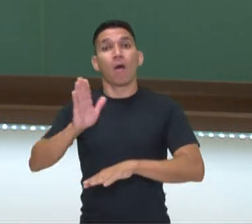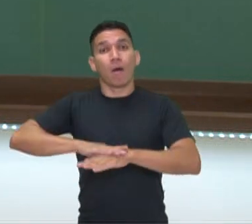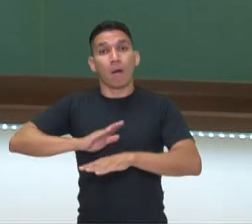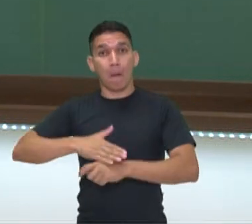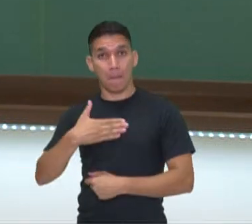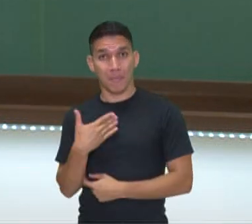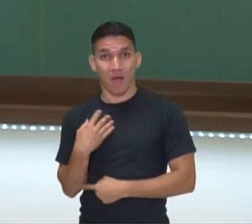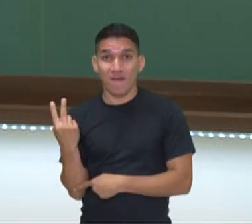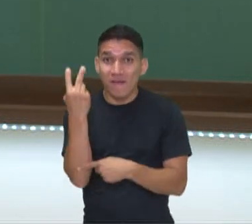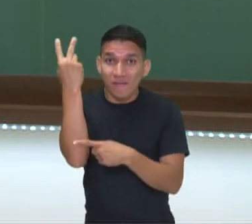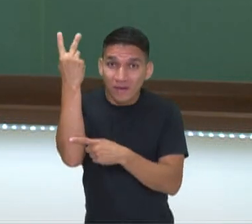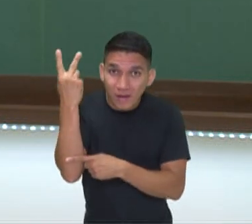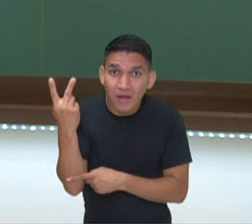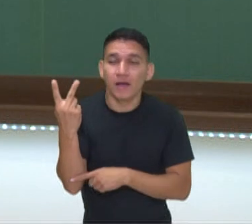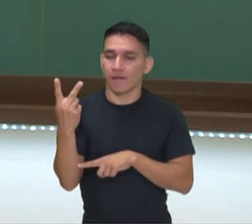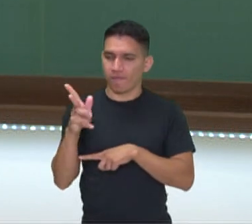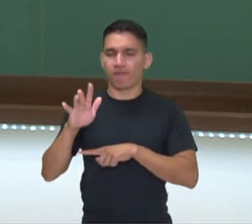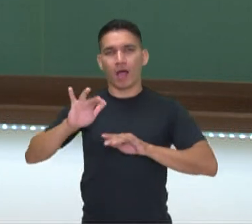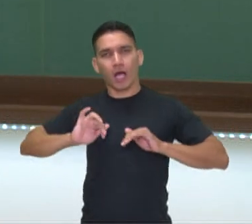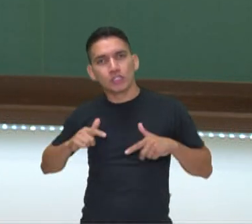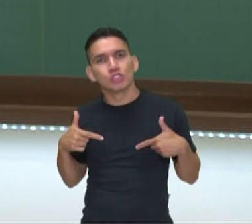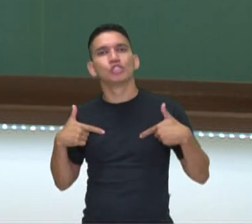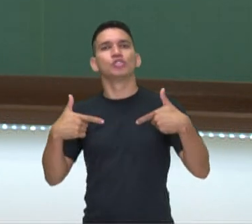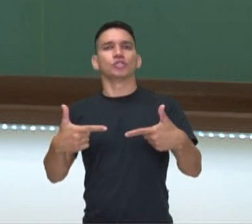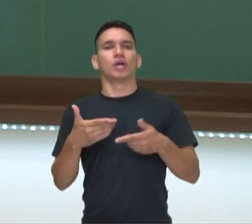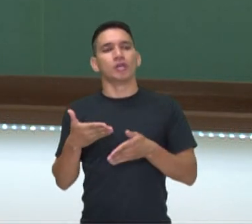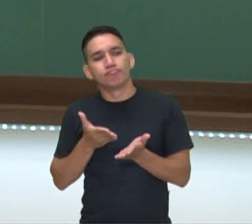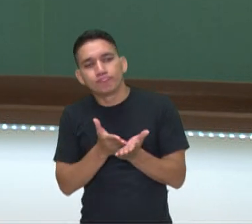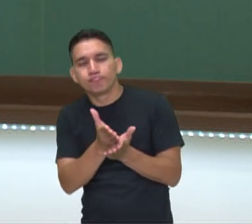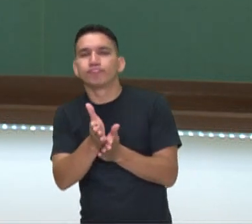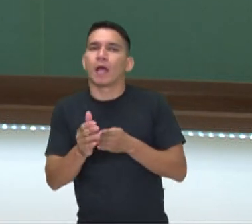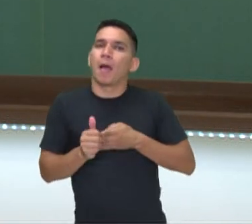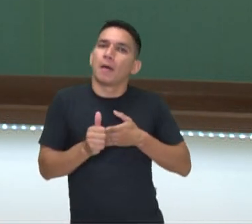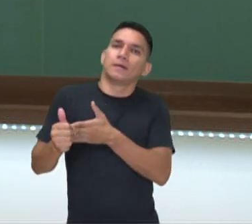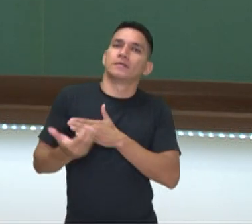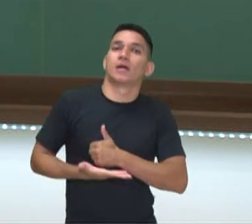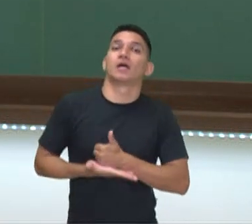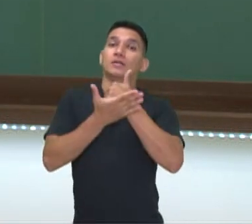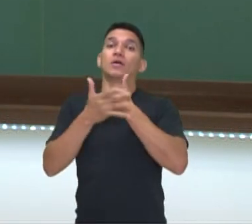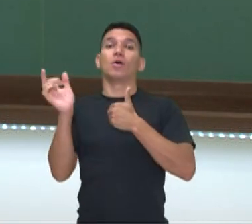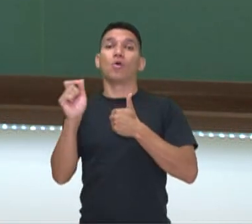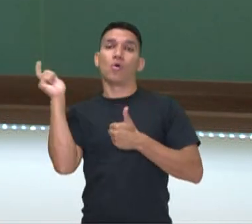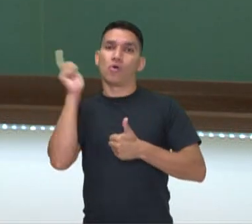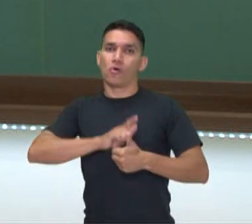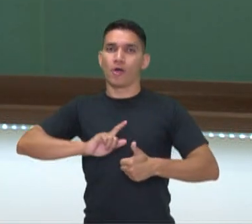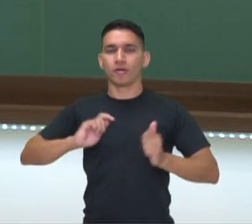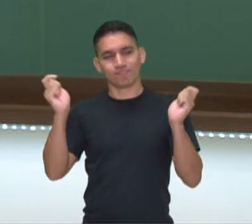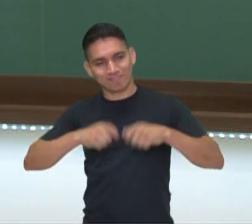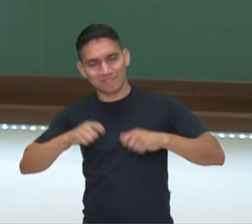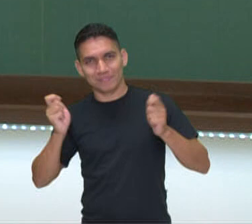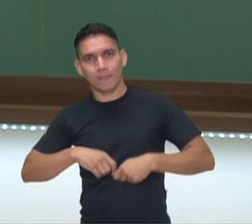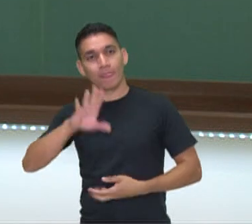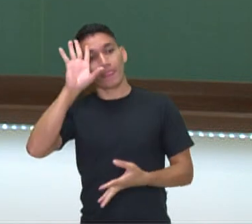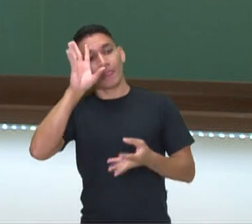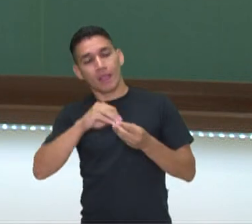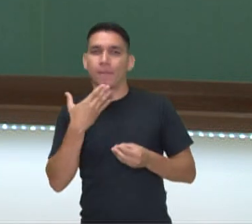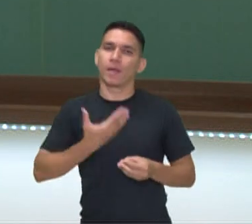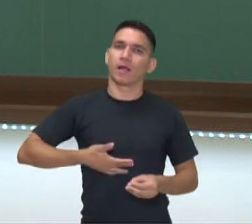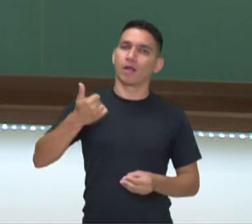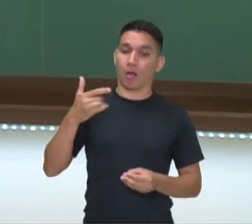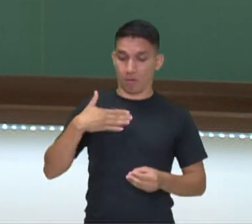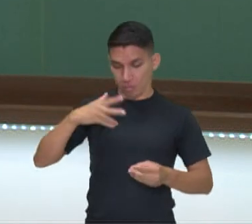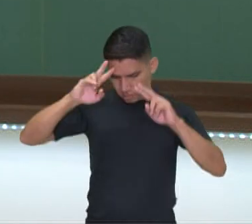eles me guiam também nas minhas escolhas cotidianas. Eles me dão uma possibilidade de entender melhor as